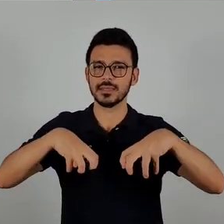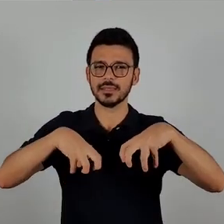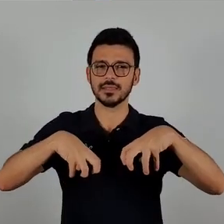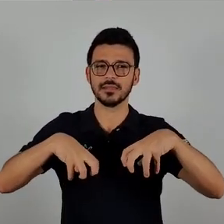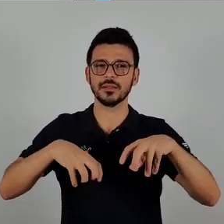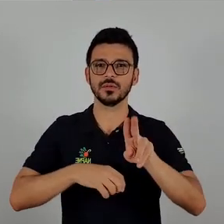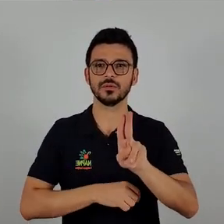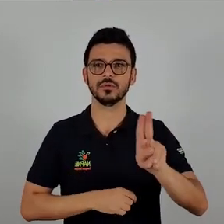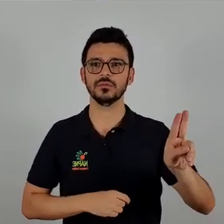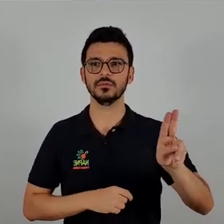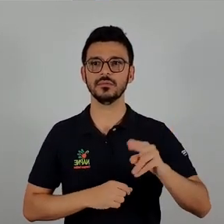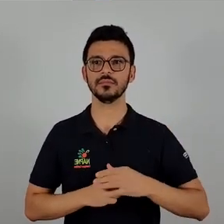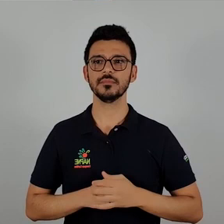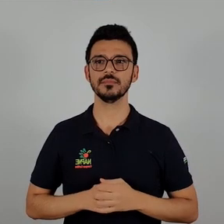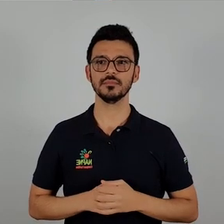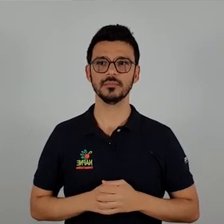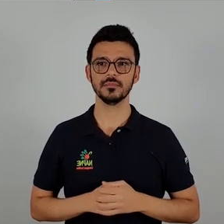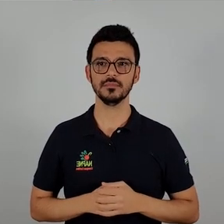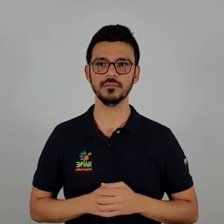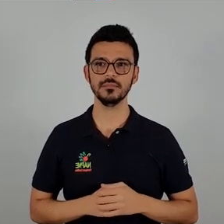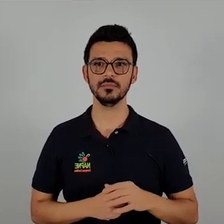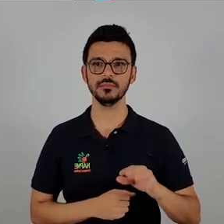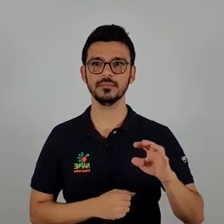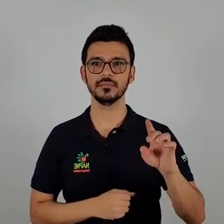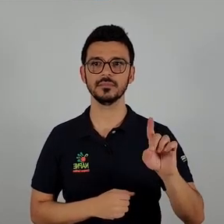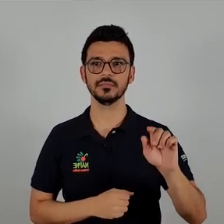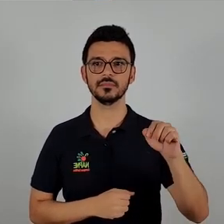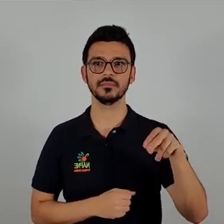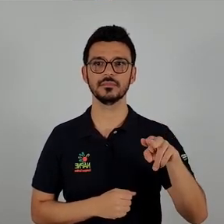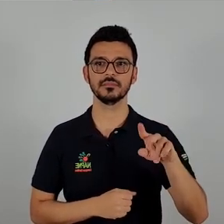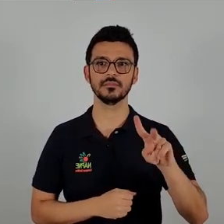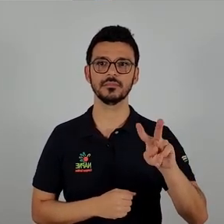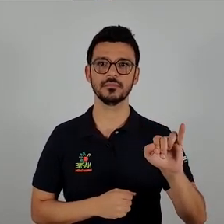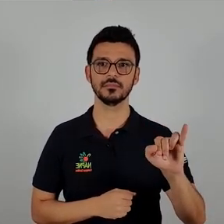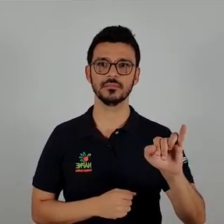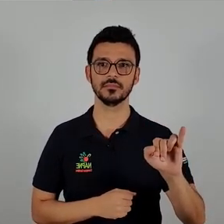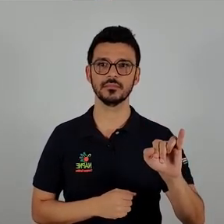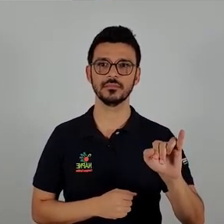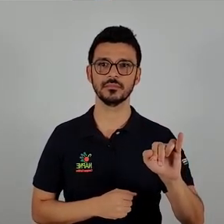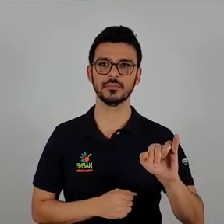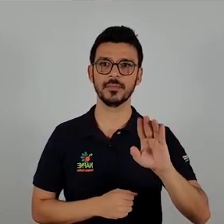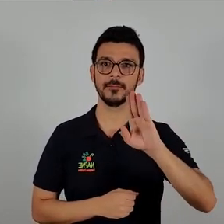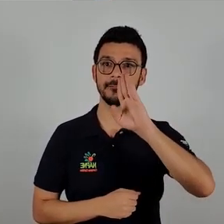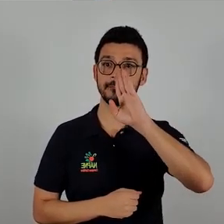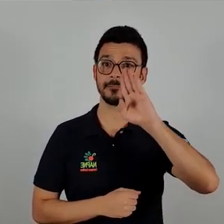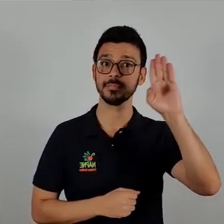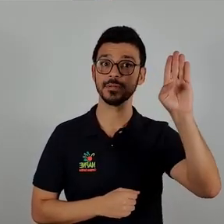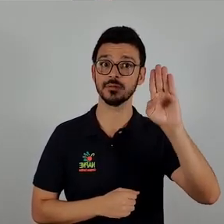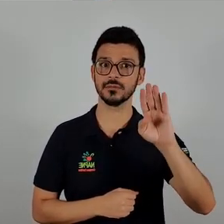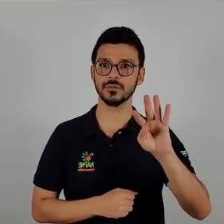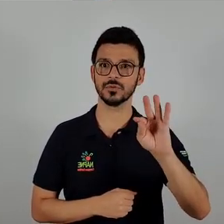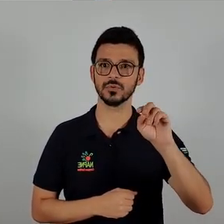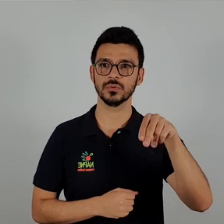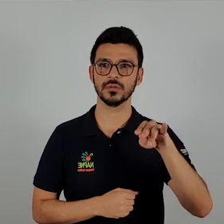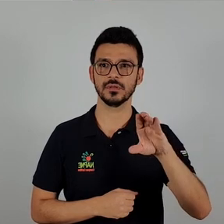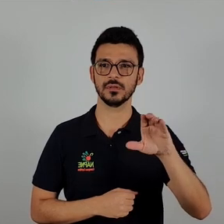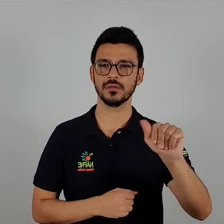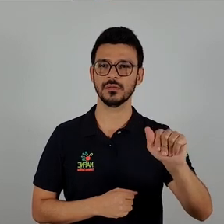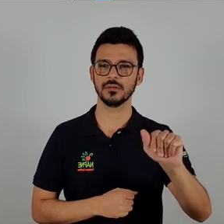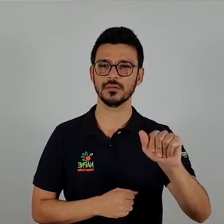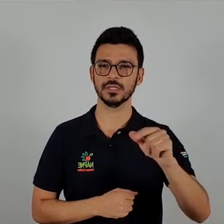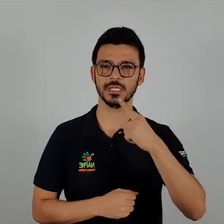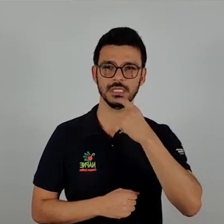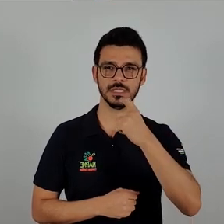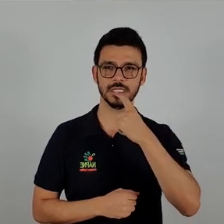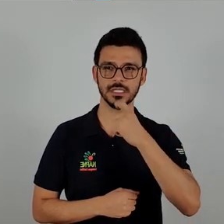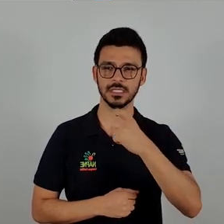flui no nosso organismo, quanto aquele sangue energético, o sangue que dá vida, aquele sangue da força, o sangue do vigor, o